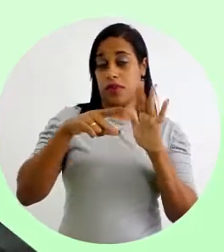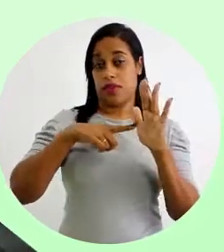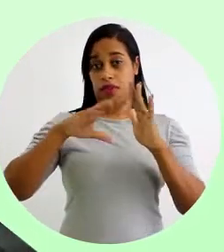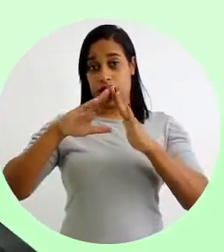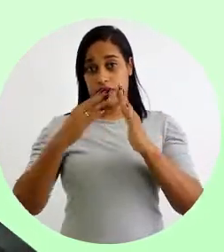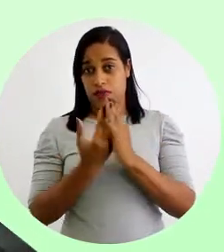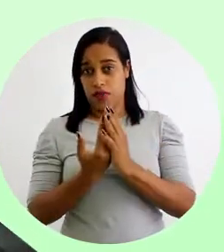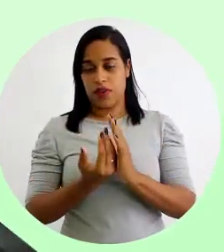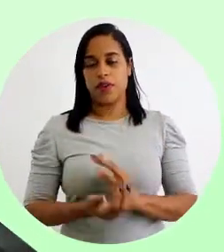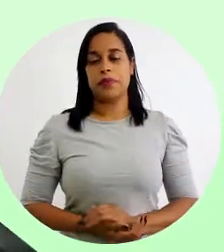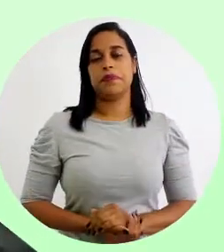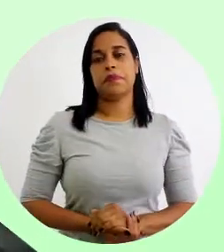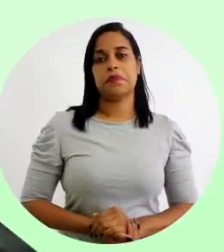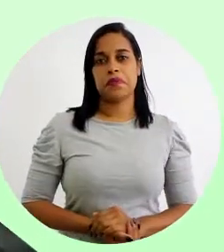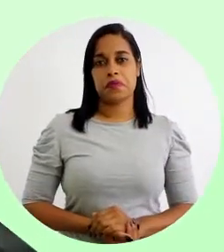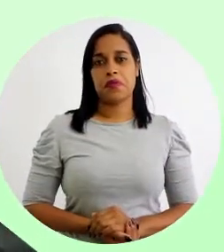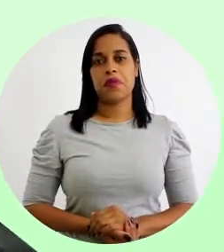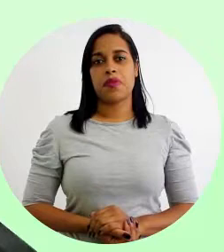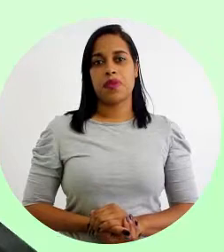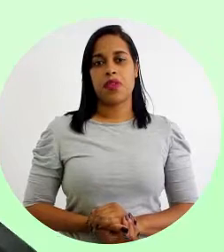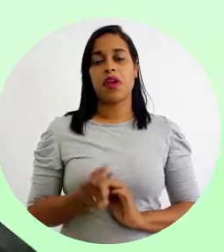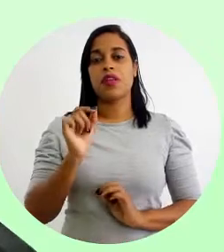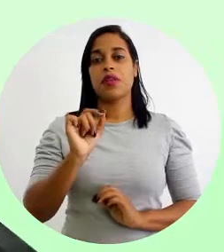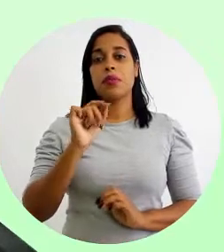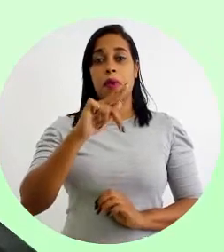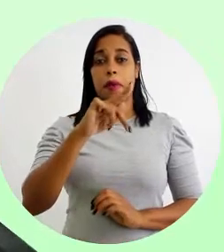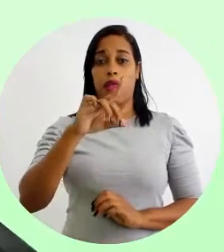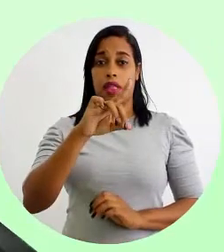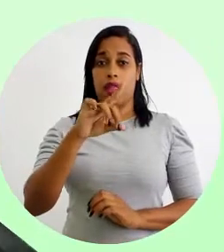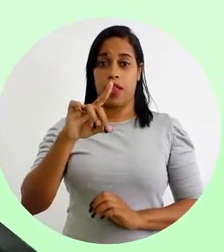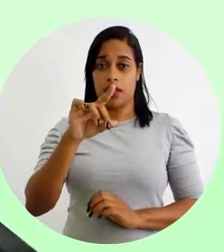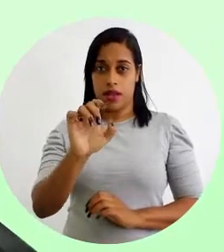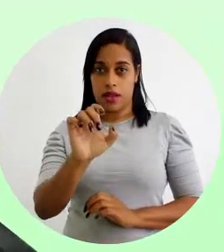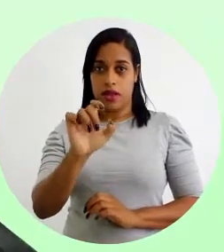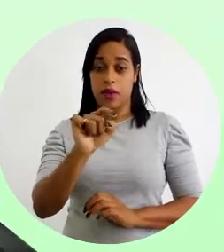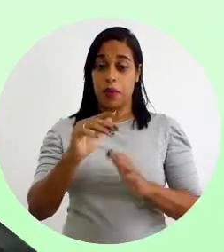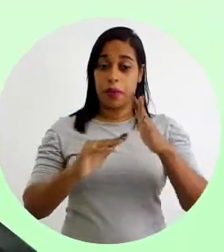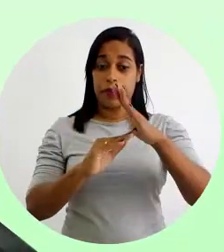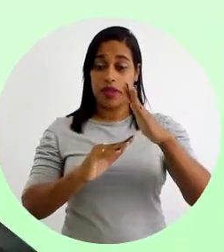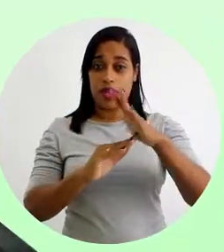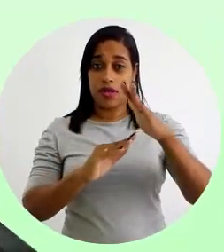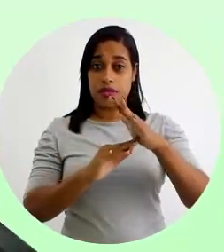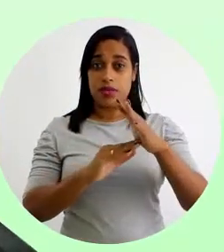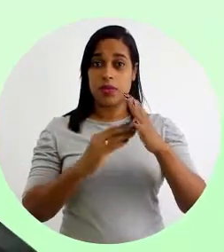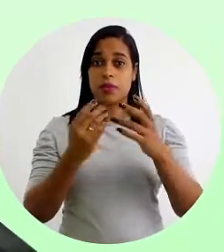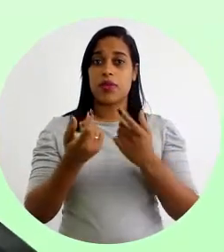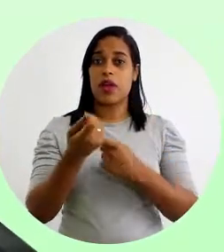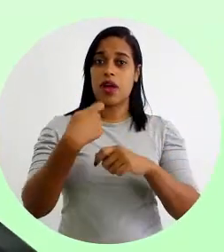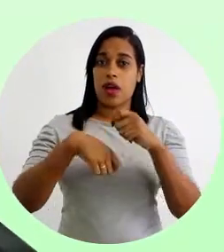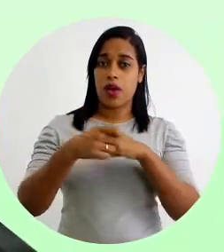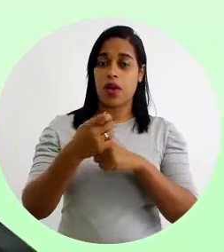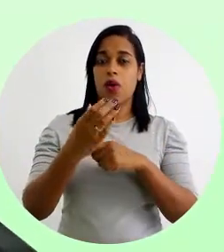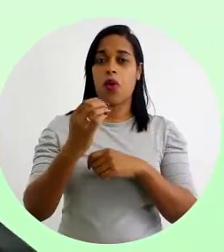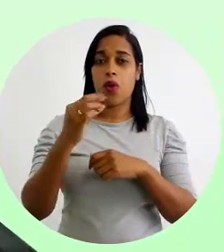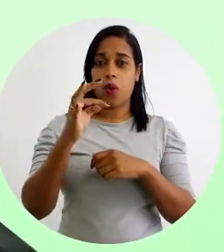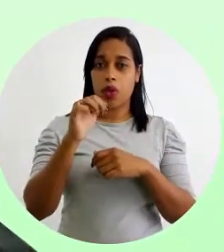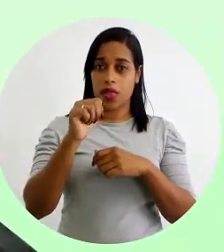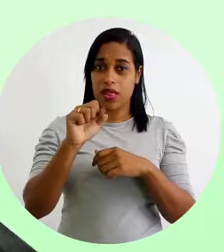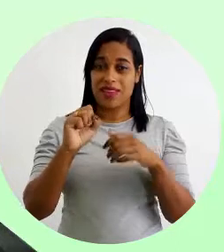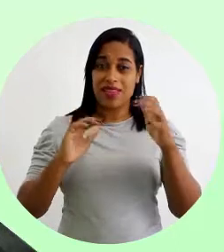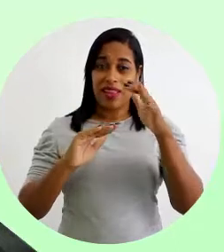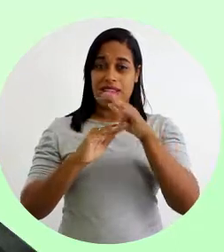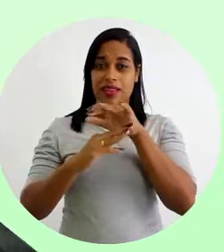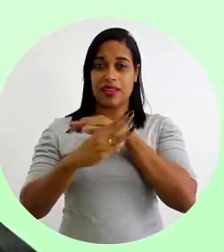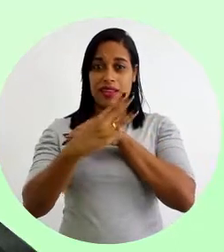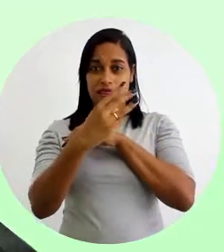programas existentes. Com relação ao PDDE, o prazo para prestação de conta é até